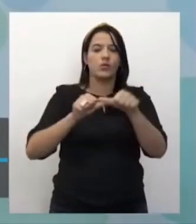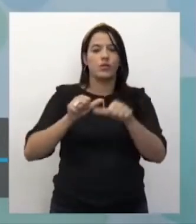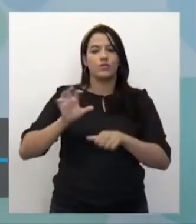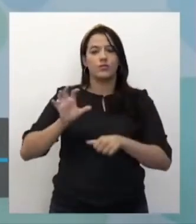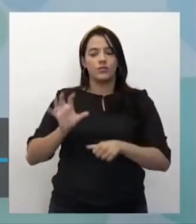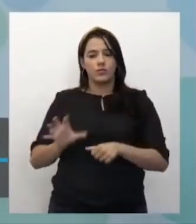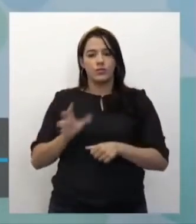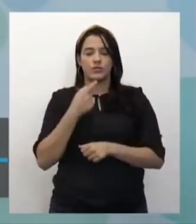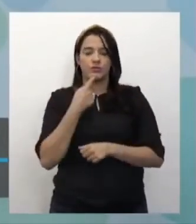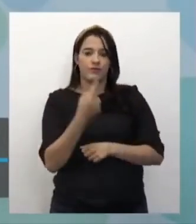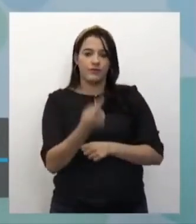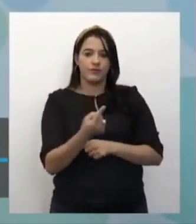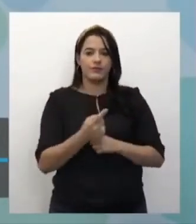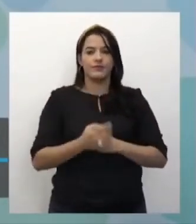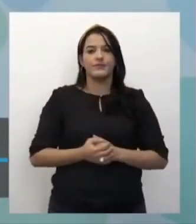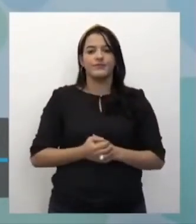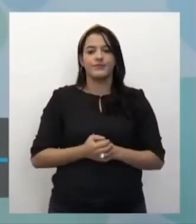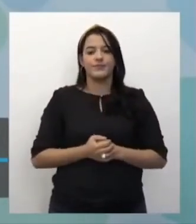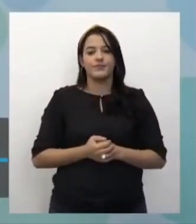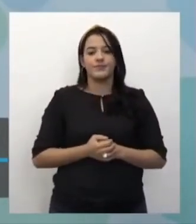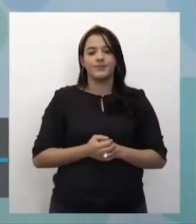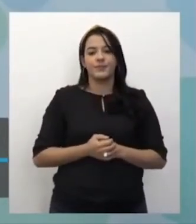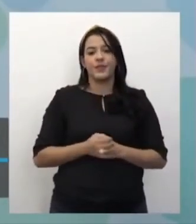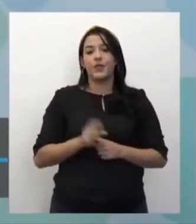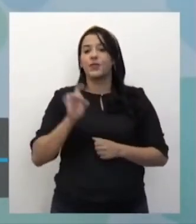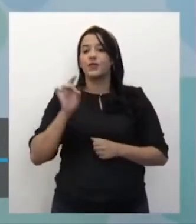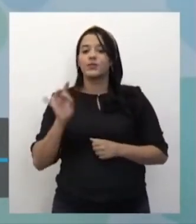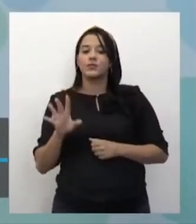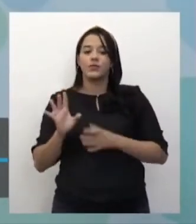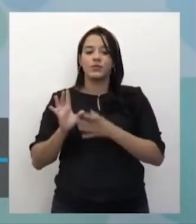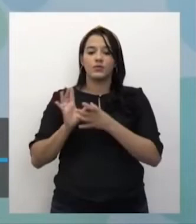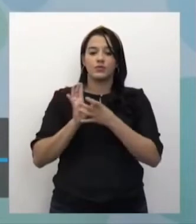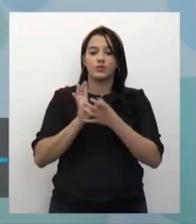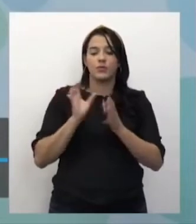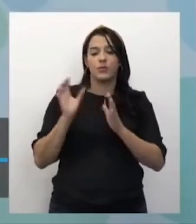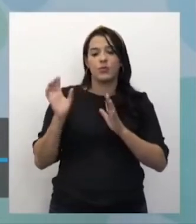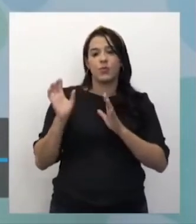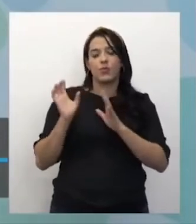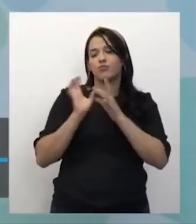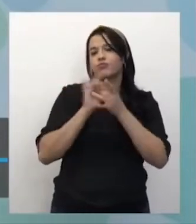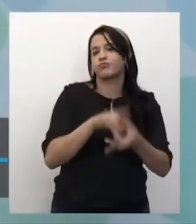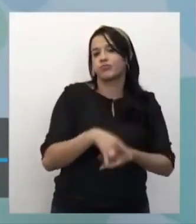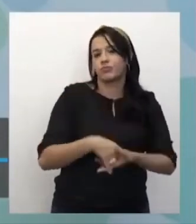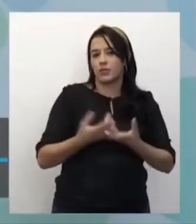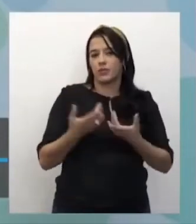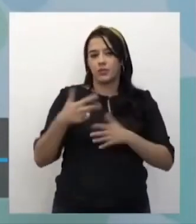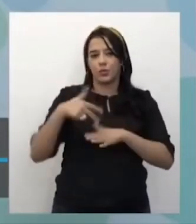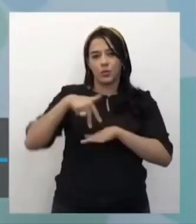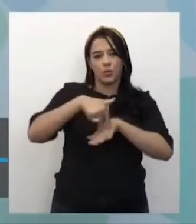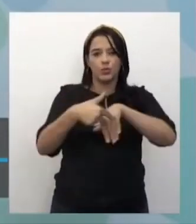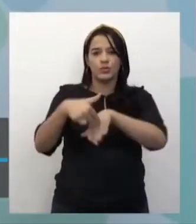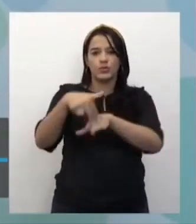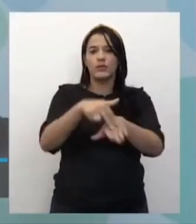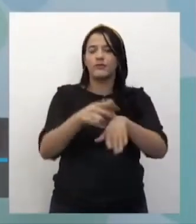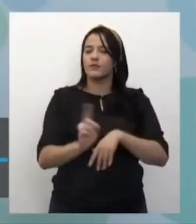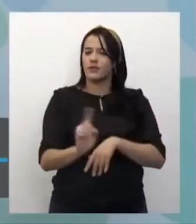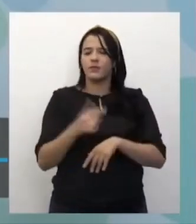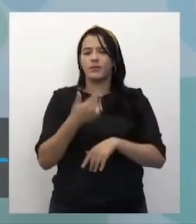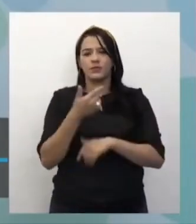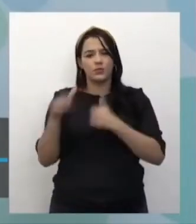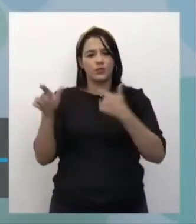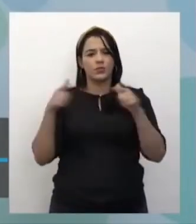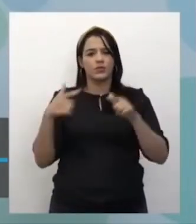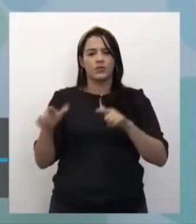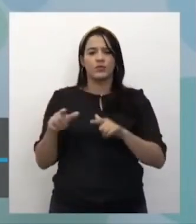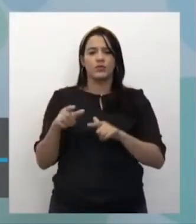falar, né? Então, eu não diria que só no contexto do surf em si, mas a gente vê gírias que eram faladas nos